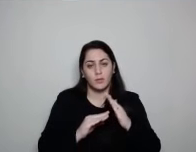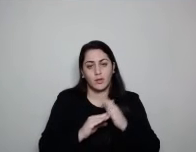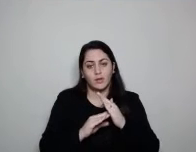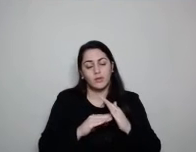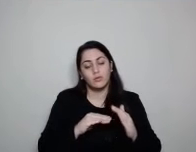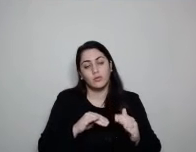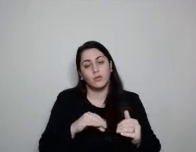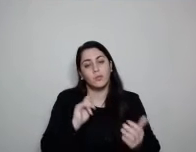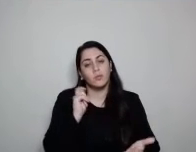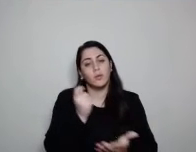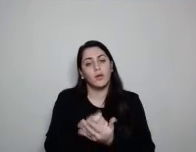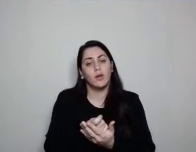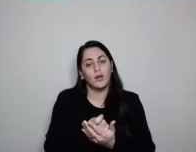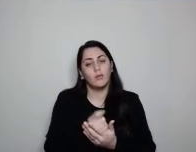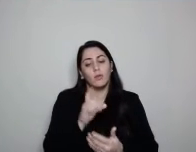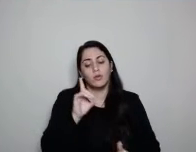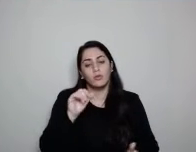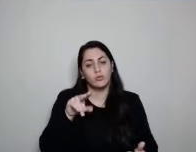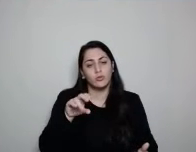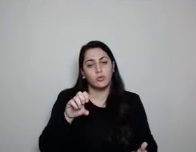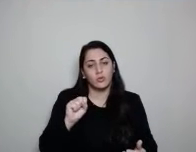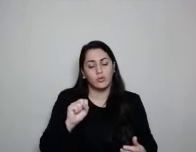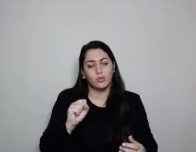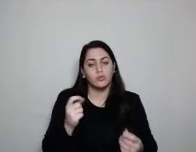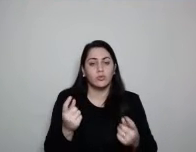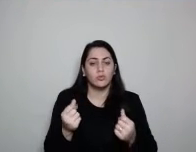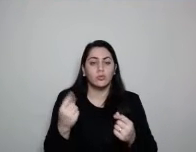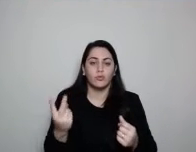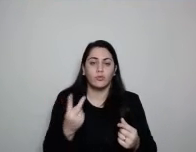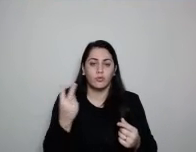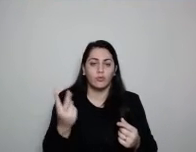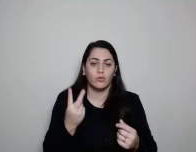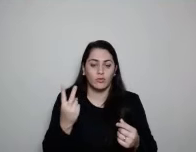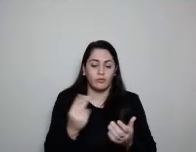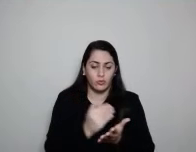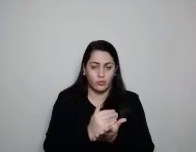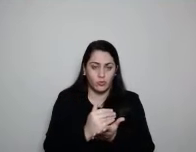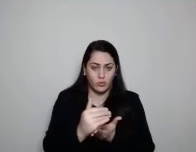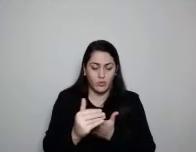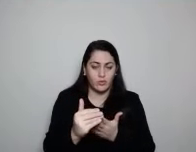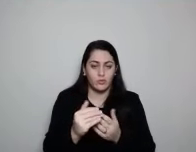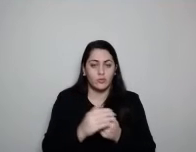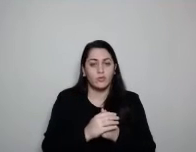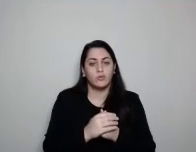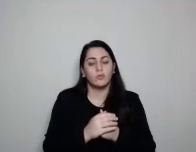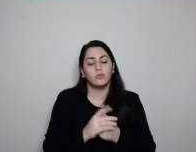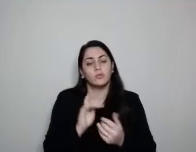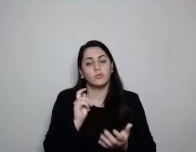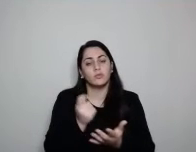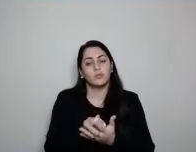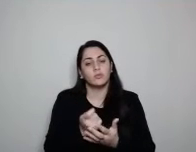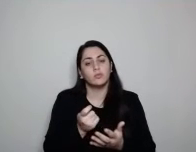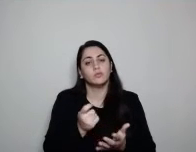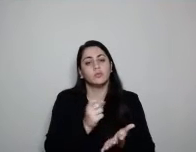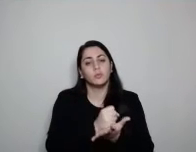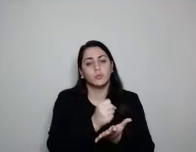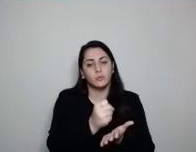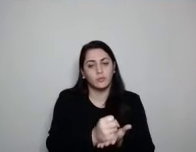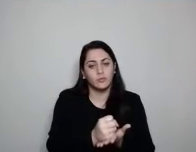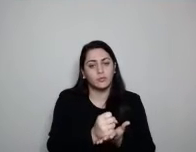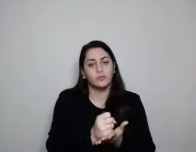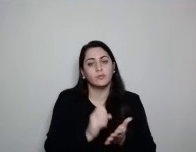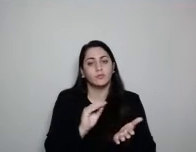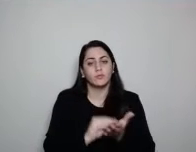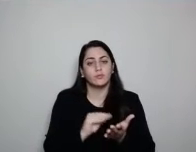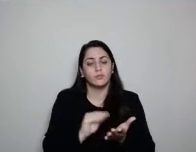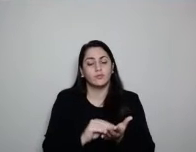danos materiais ao valor constante na inicial, rescisão unilateral pela contratante, ausência de demonstração da